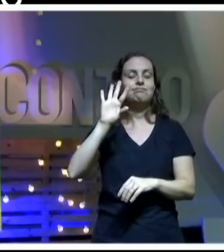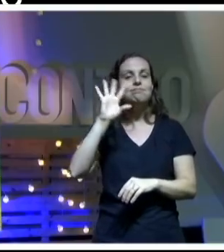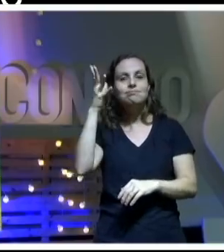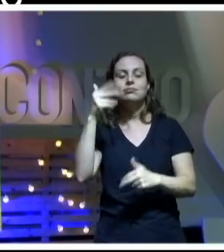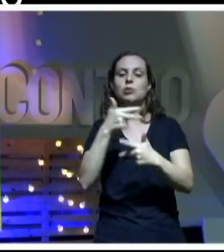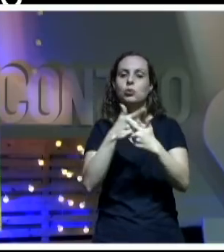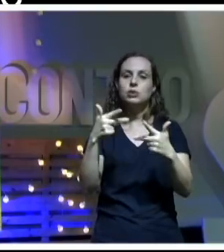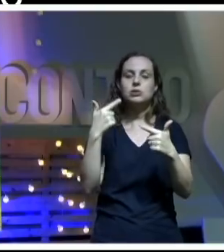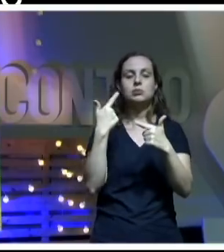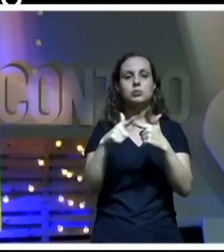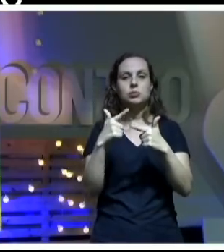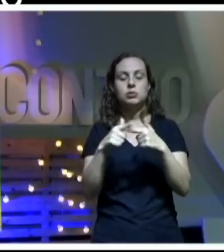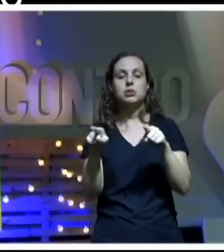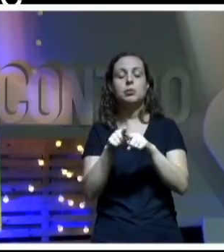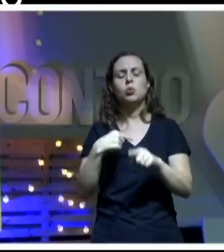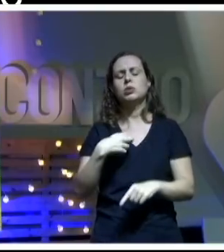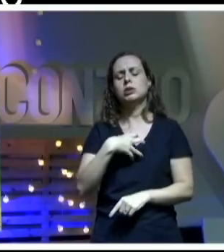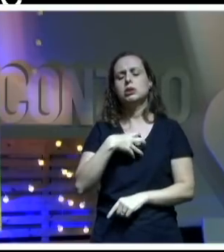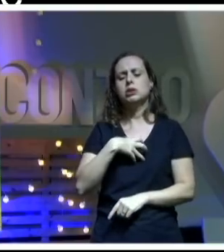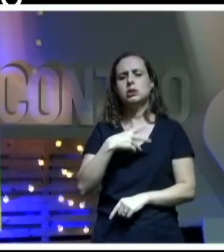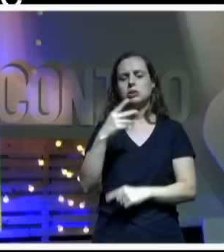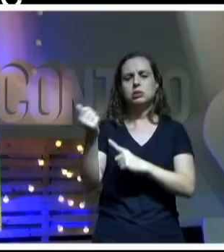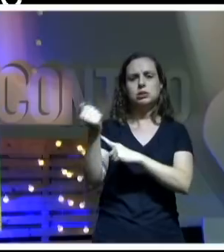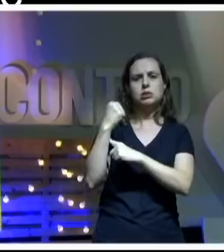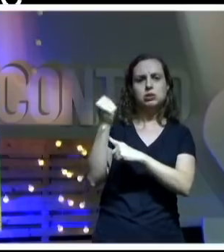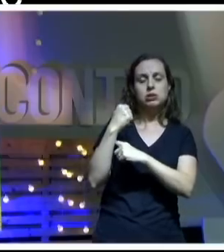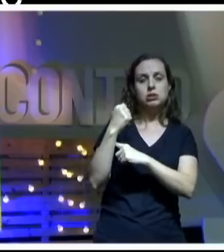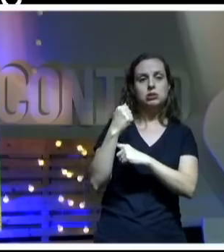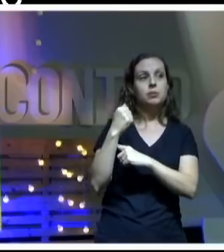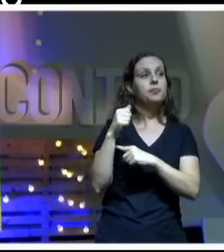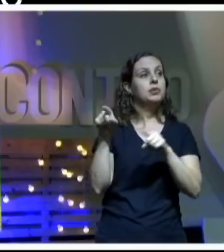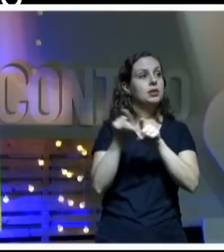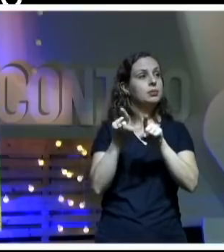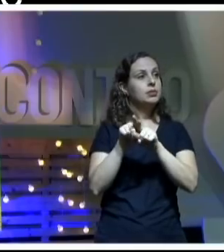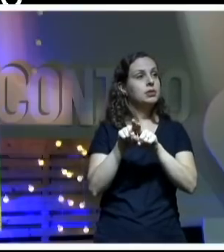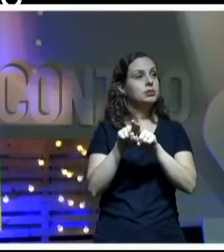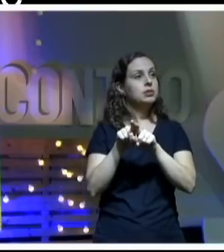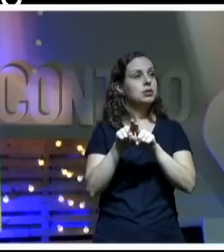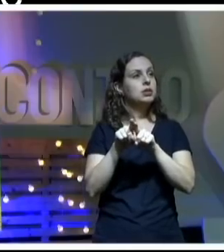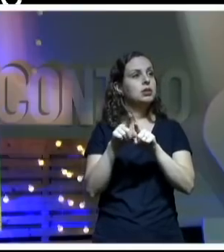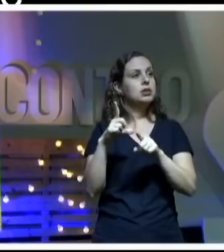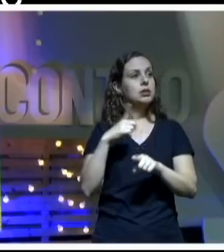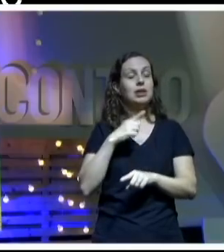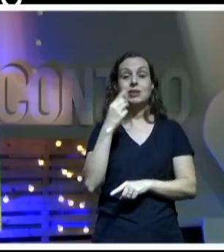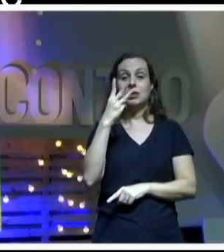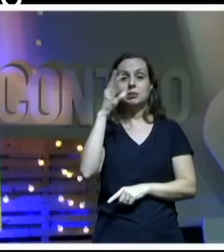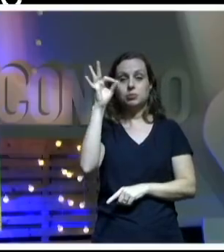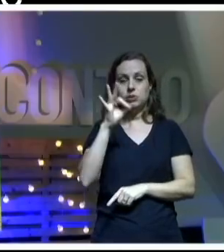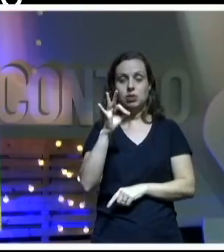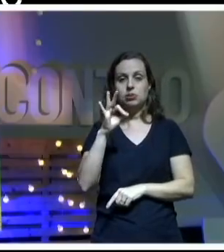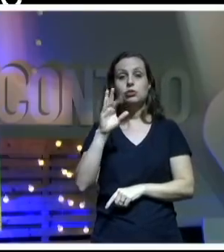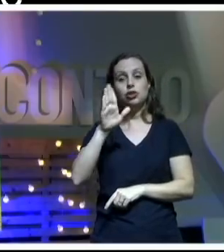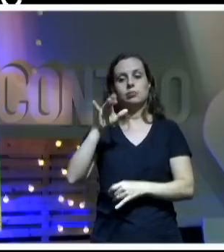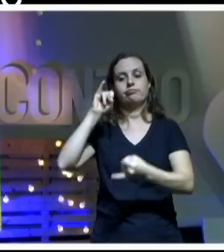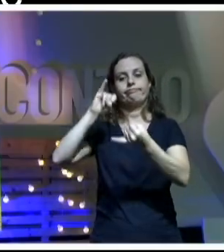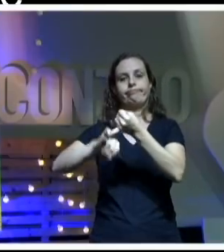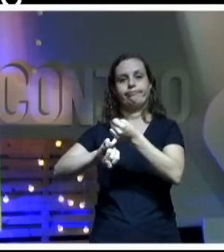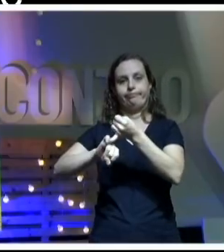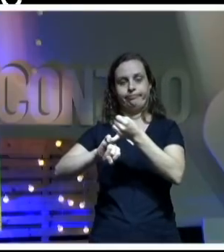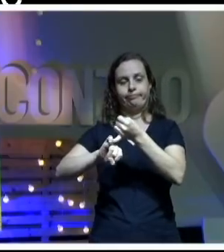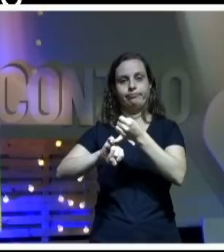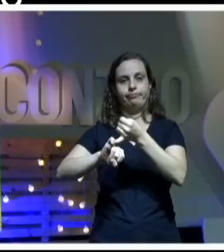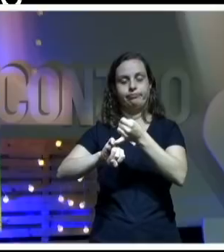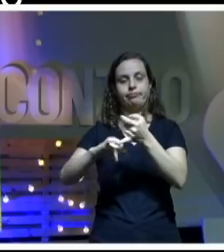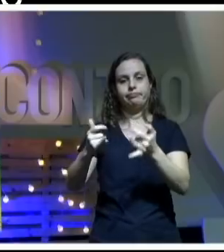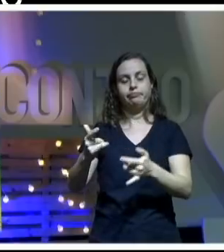e sentem menosprezados e 3% tiveram um caso extra-conjugal isso nem coloquei os dados envolvendo a família e trabalhando com a minha esposa no dia esses